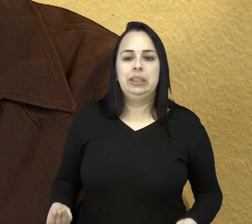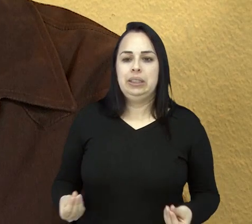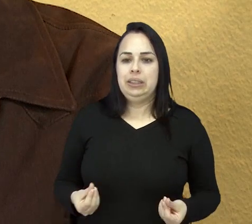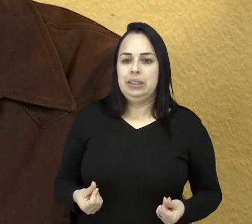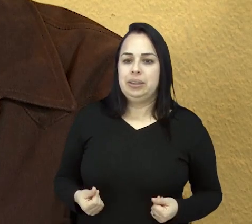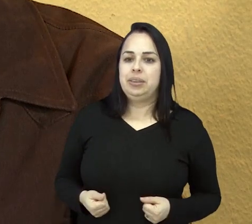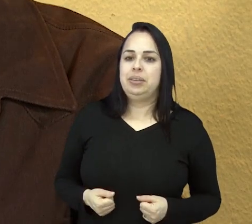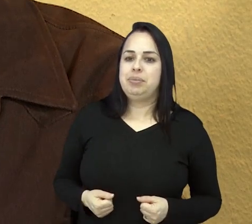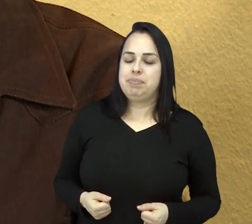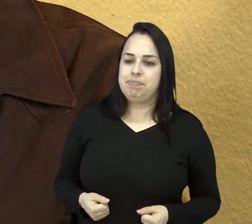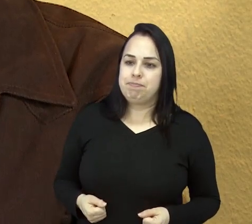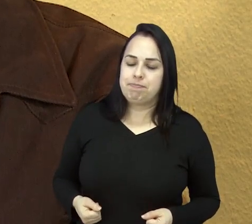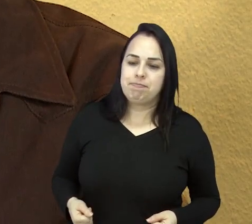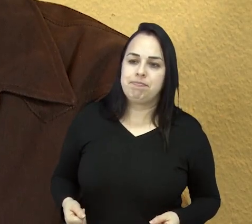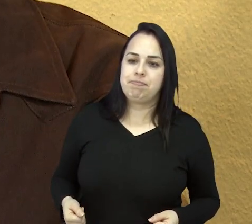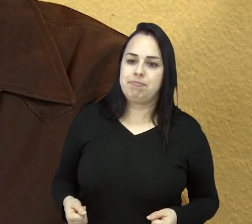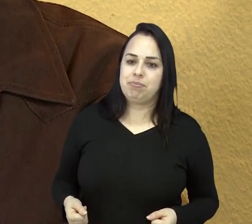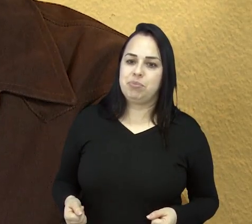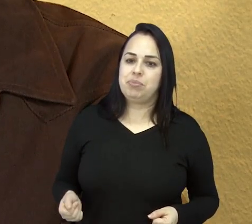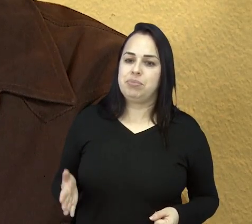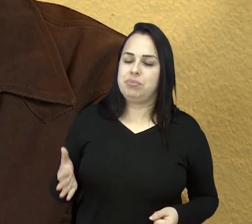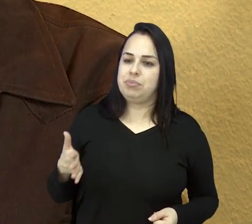Agora você me pegou.